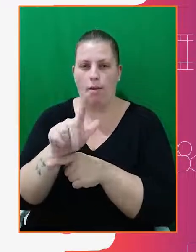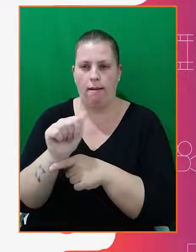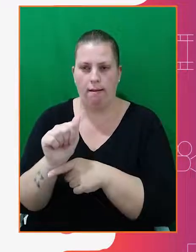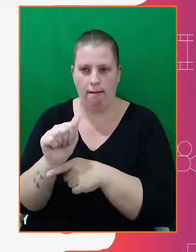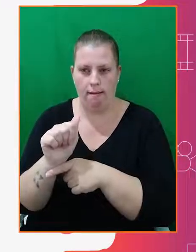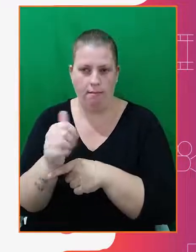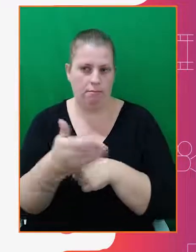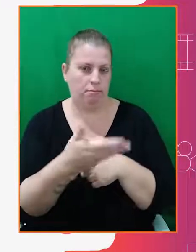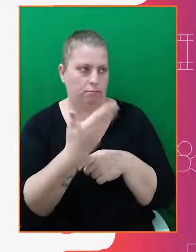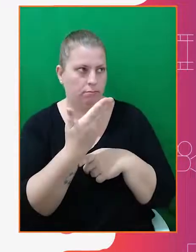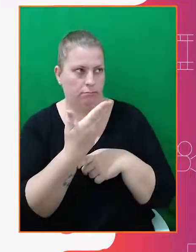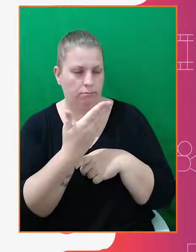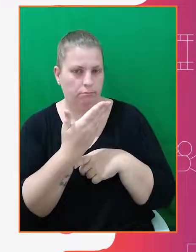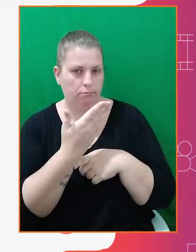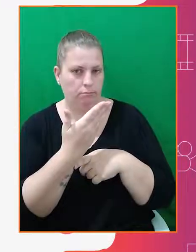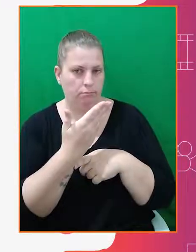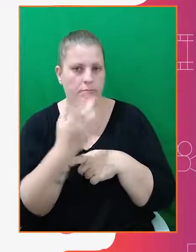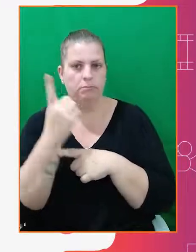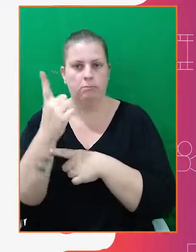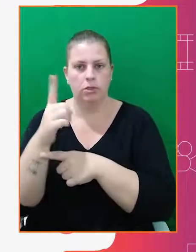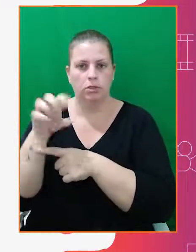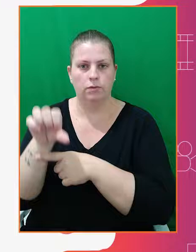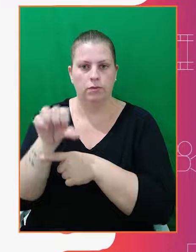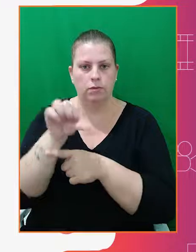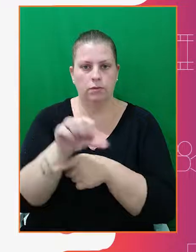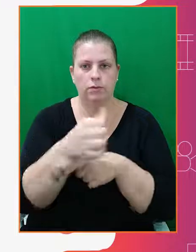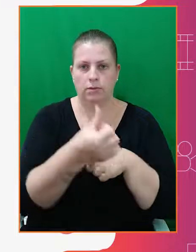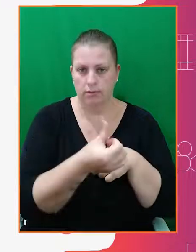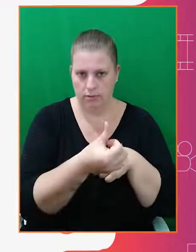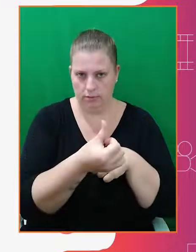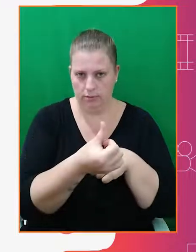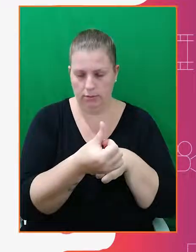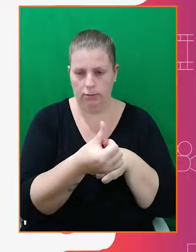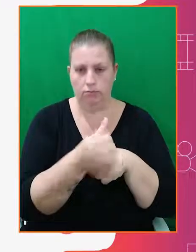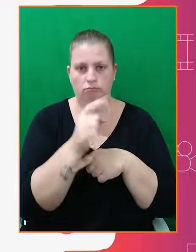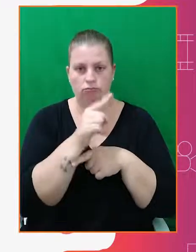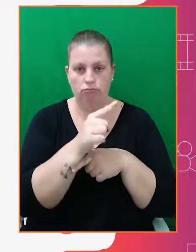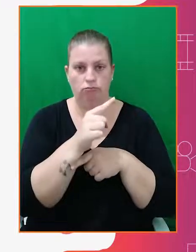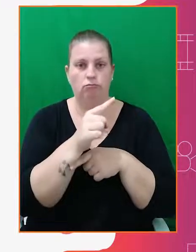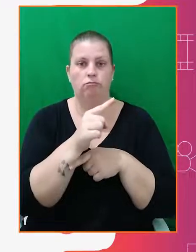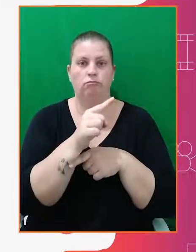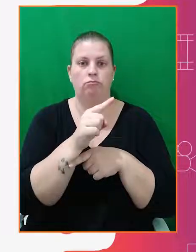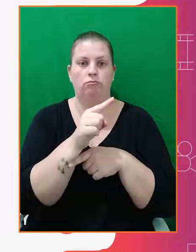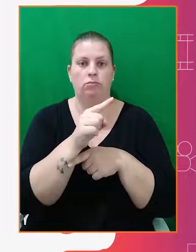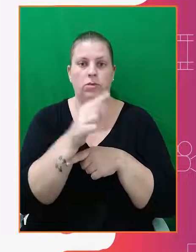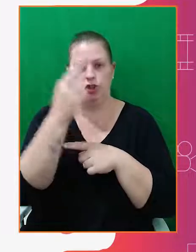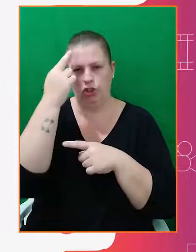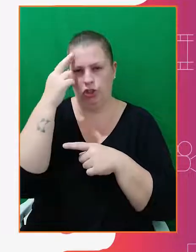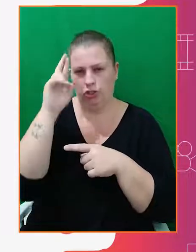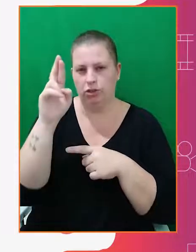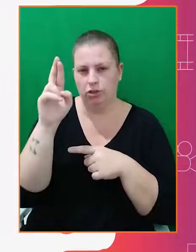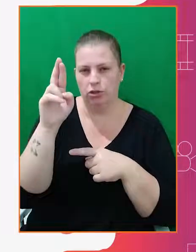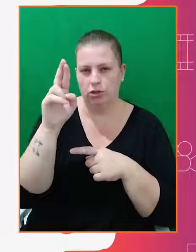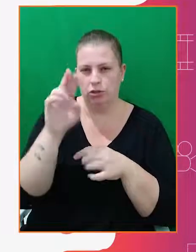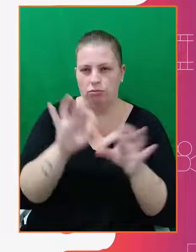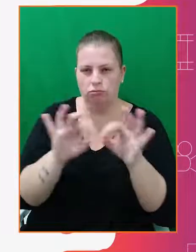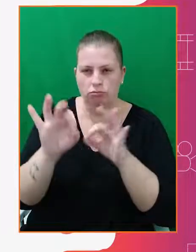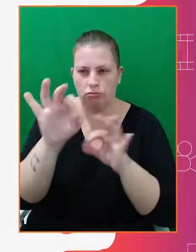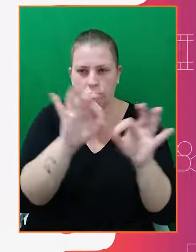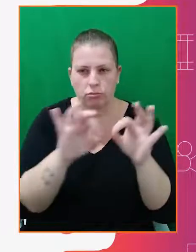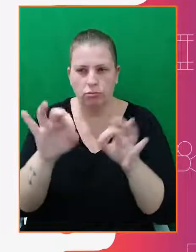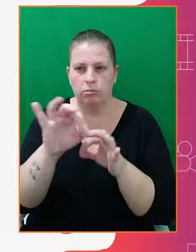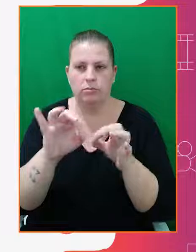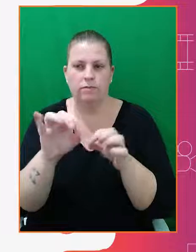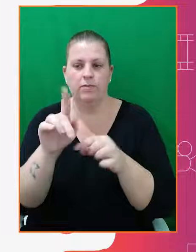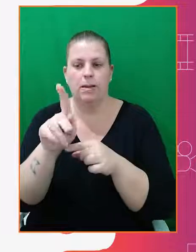feito inteiramente com animação, que é o Cassiopeia, que data de 1996. Os diretores desse filme estavam em pé de guerra com a Pixar para